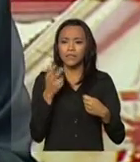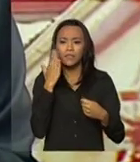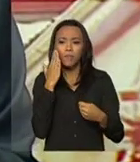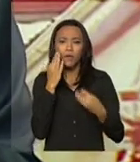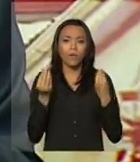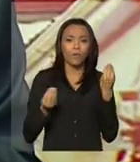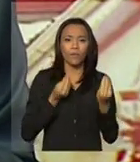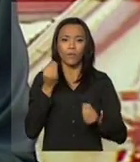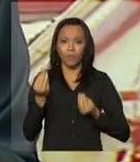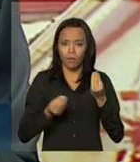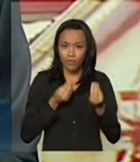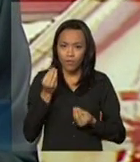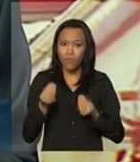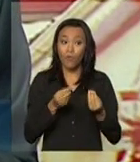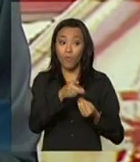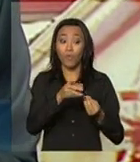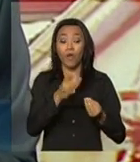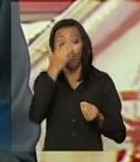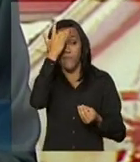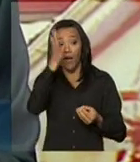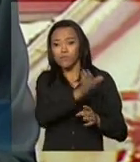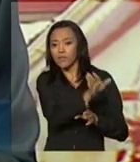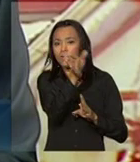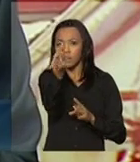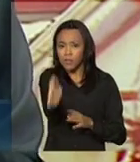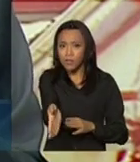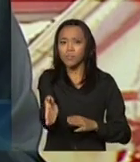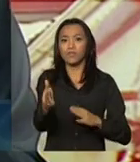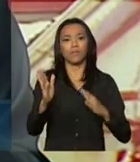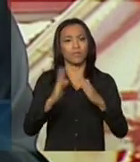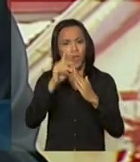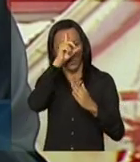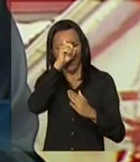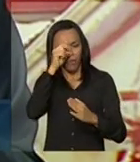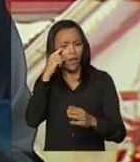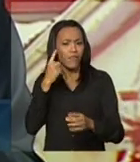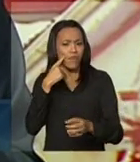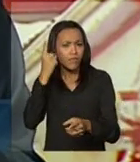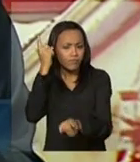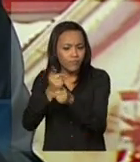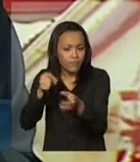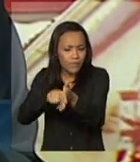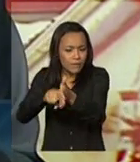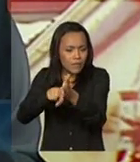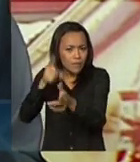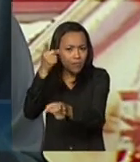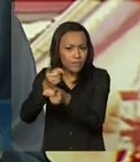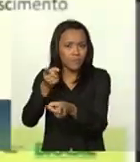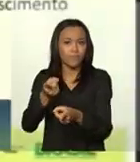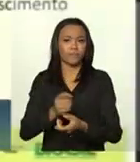caminhos para facilitar o acesso deles ao diagnóstico da sua condição sorológica. Pode passar?